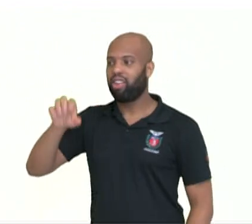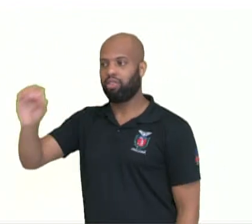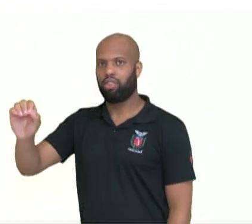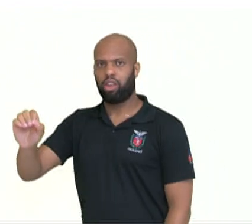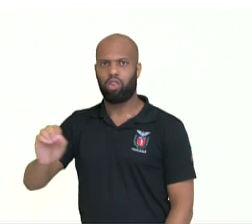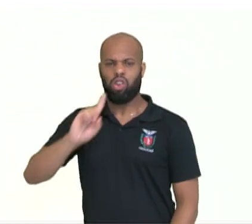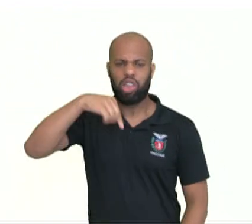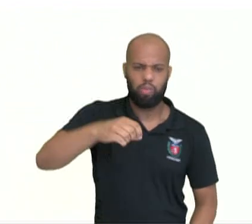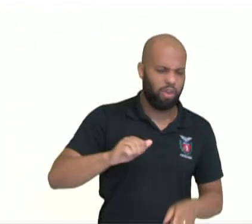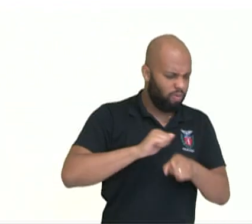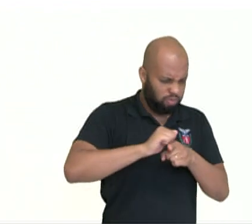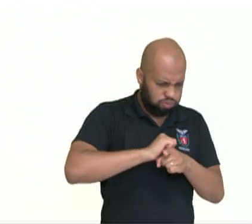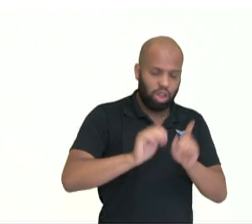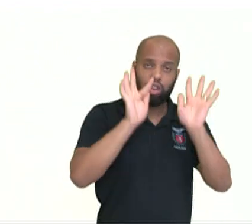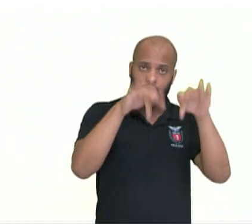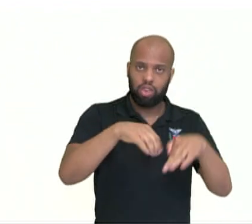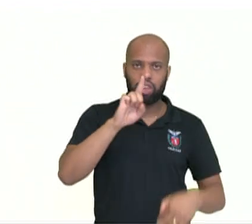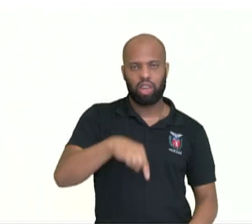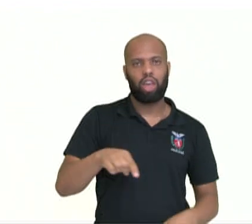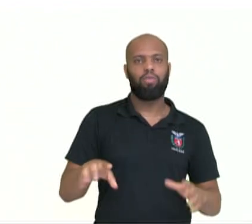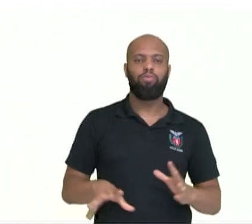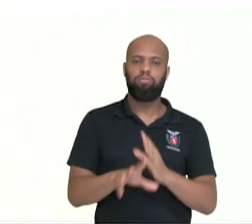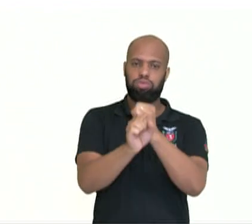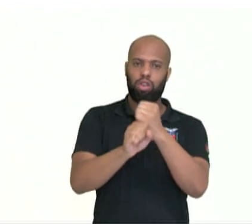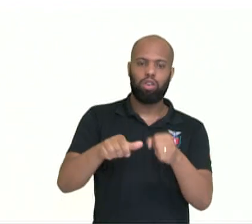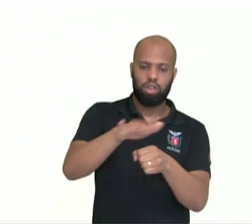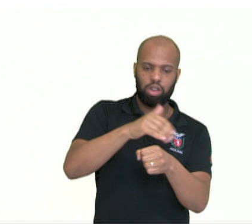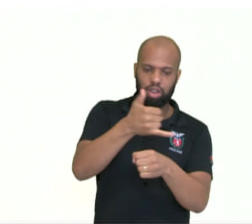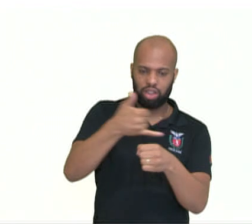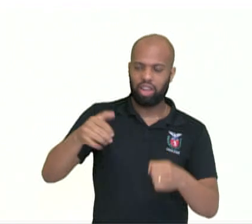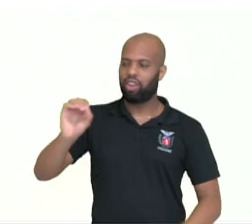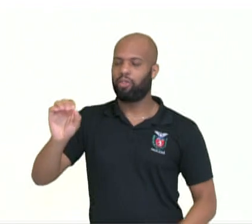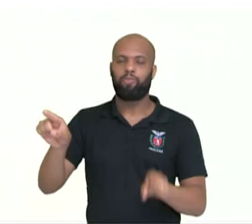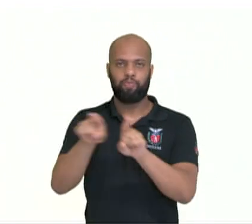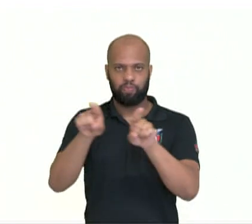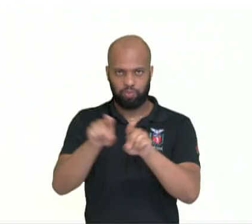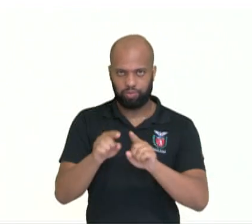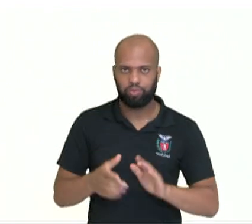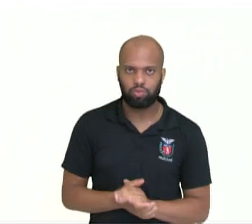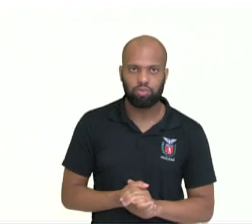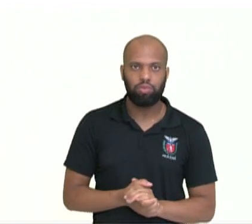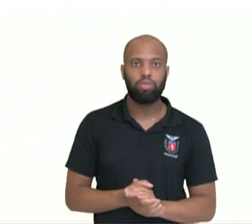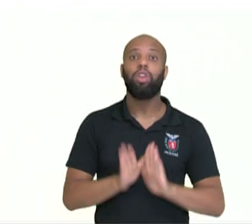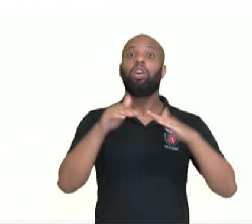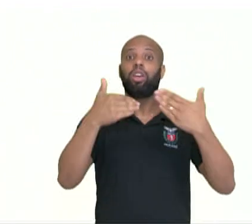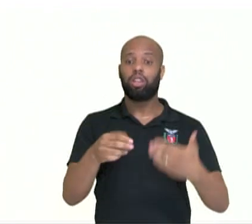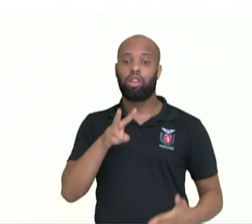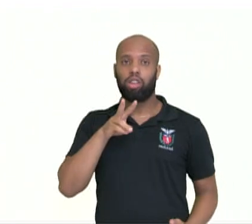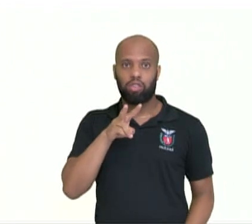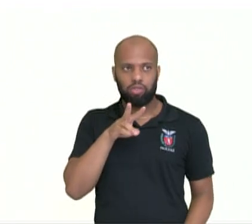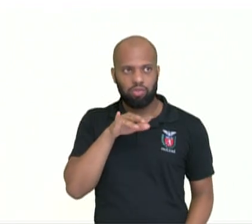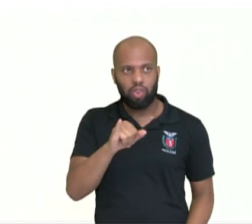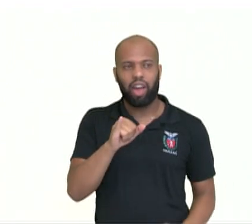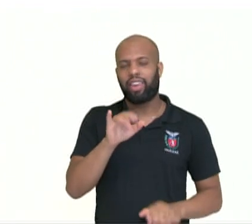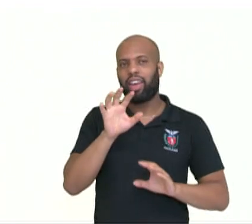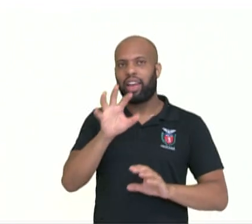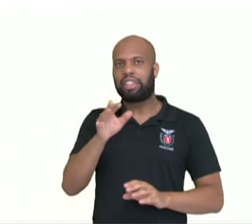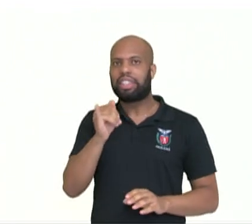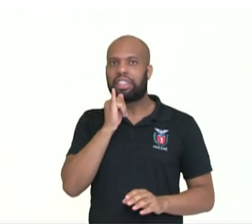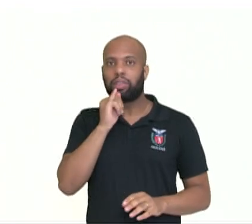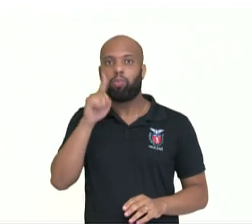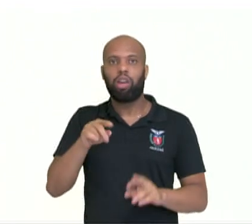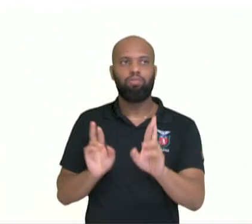dando 0 se esses corpos estão isolados eletricamente. E no caso aqui, claro que não está perfeitamente, mas serve